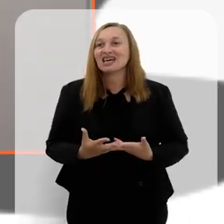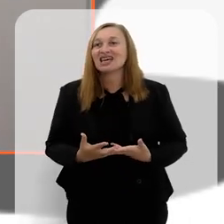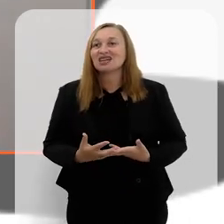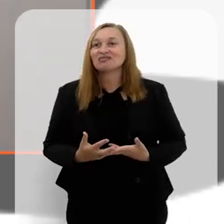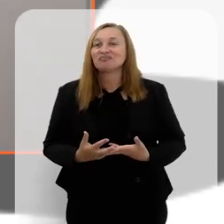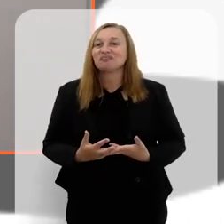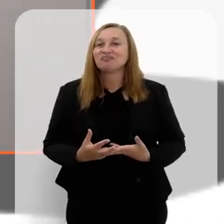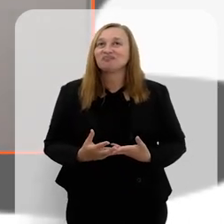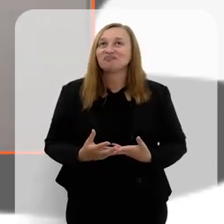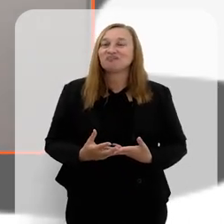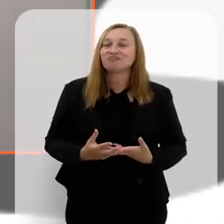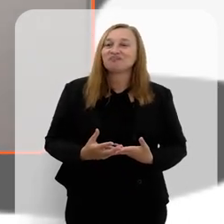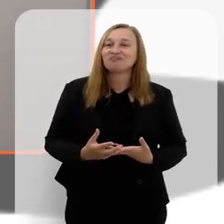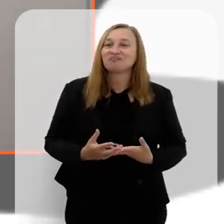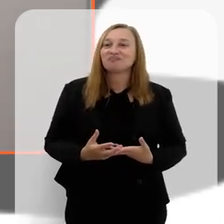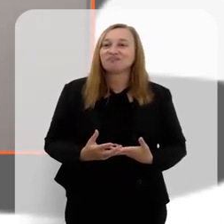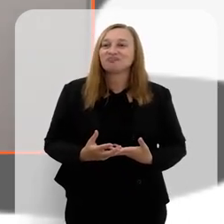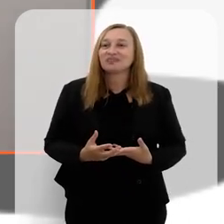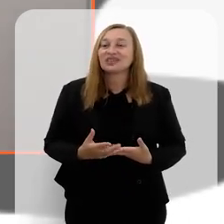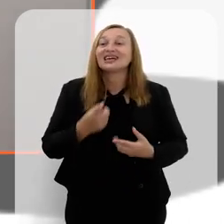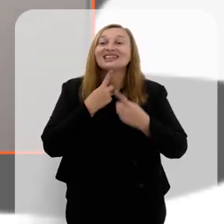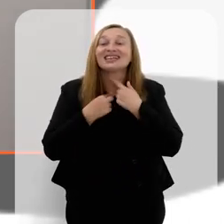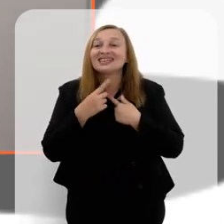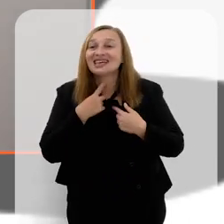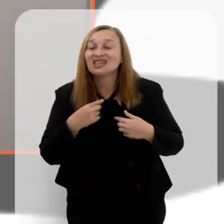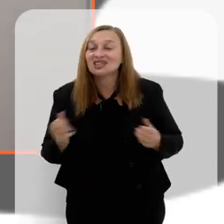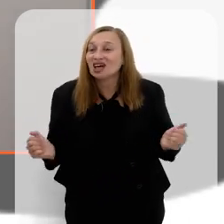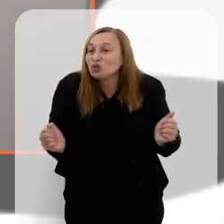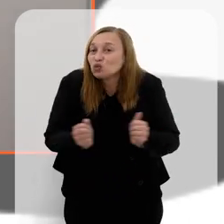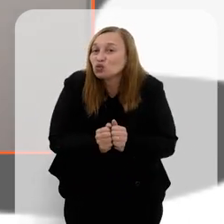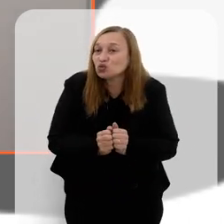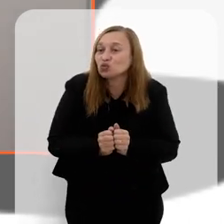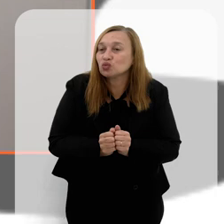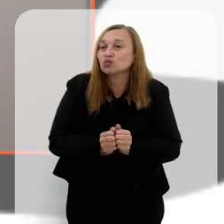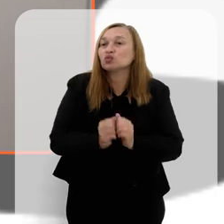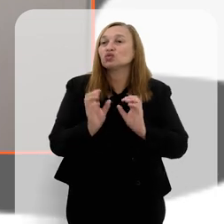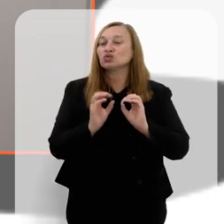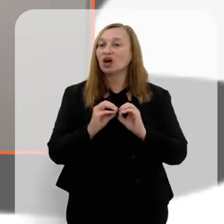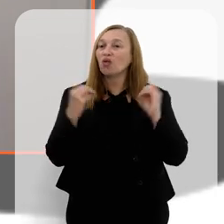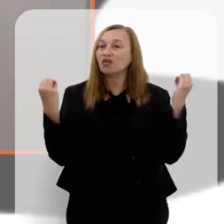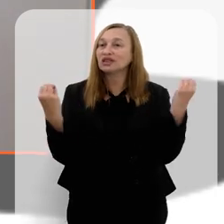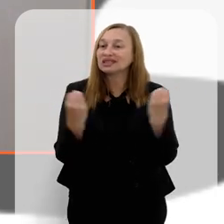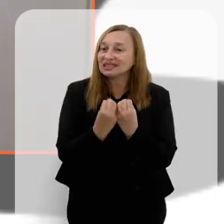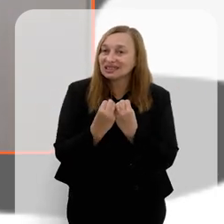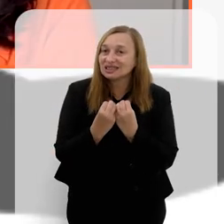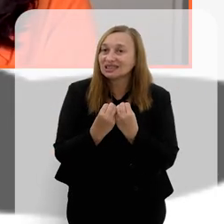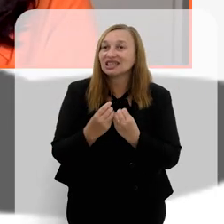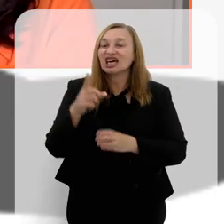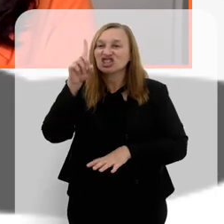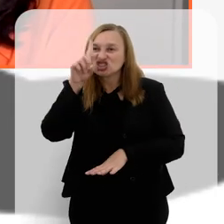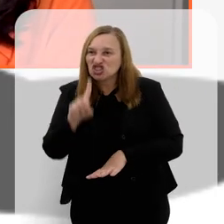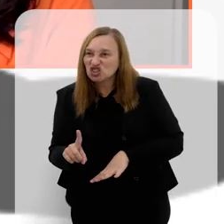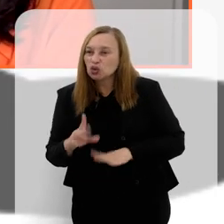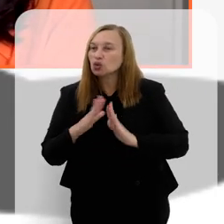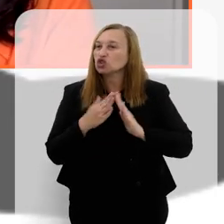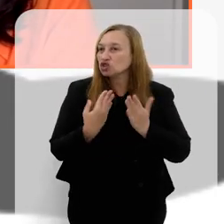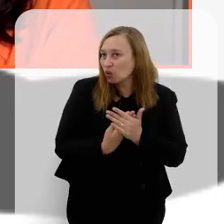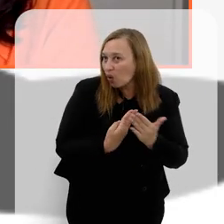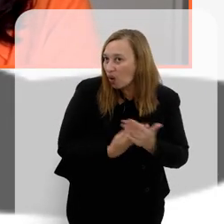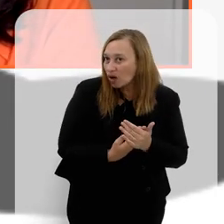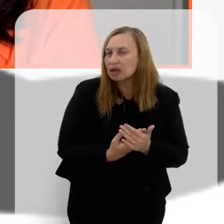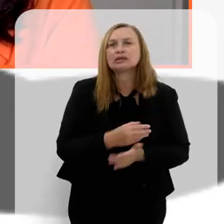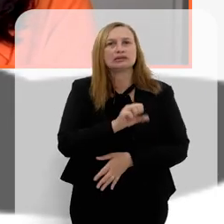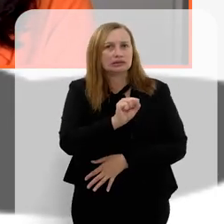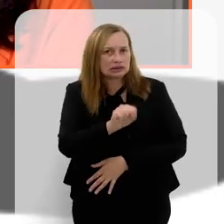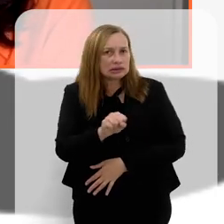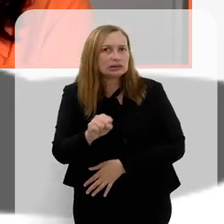quem quiser, tiver assim vontade de participar do projeto, Diretor de